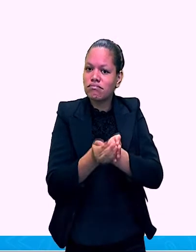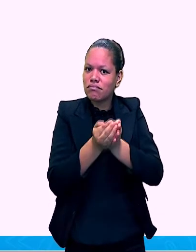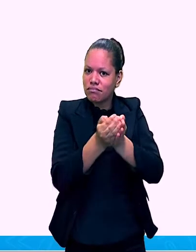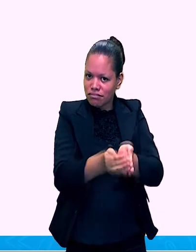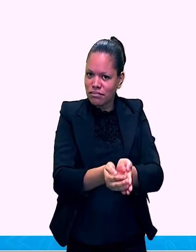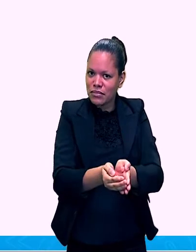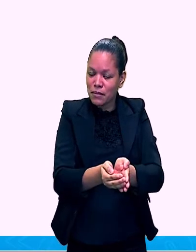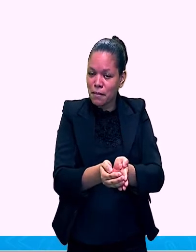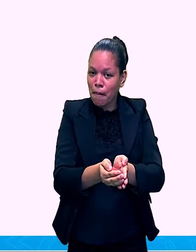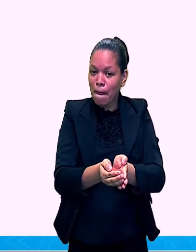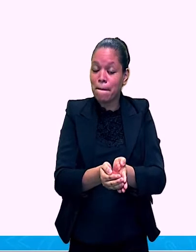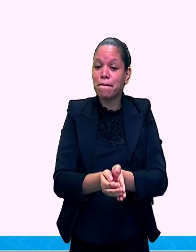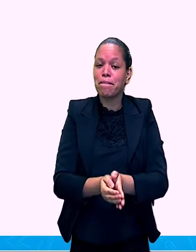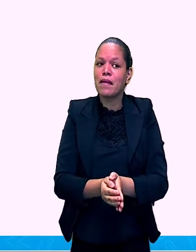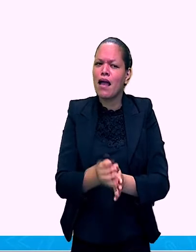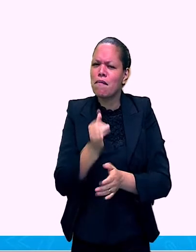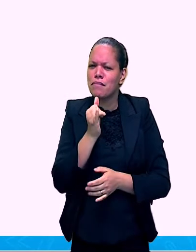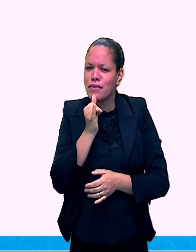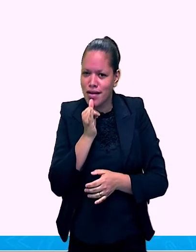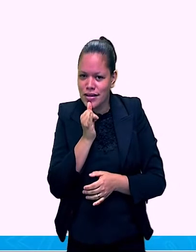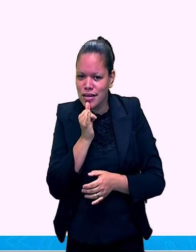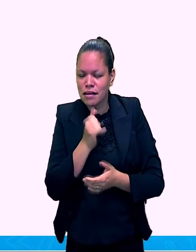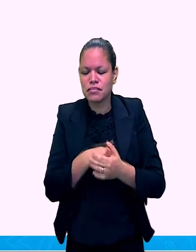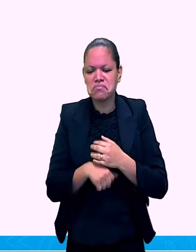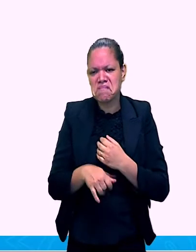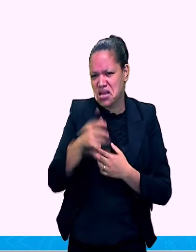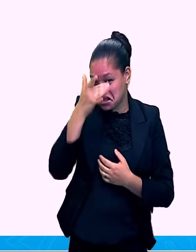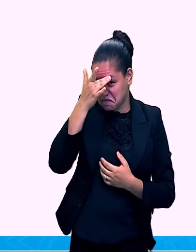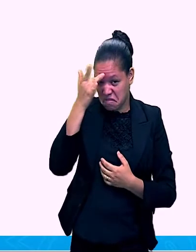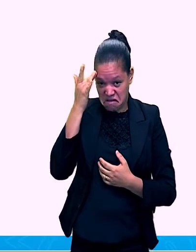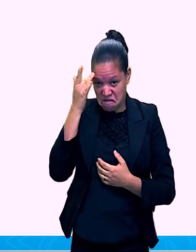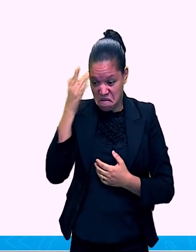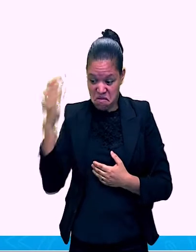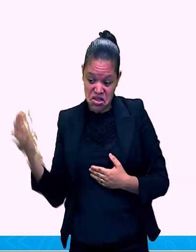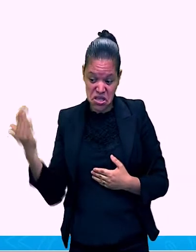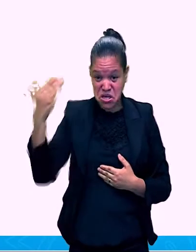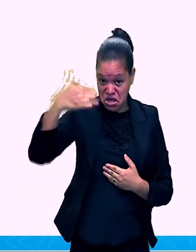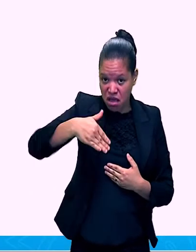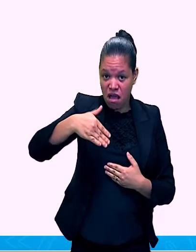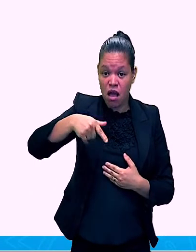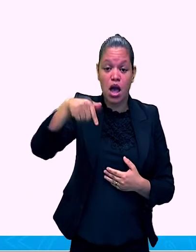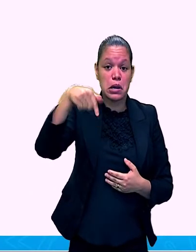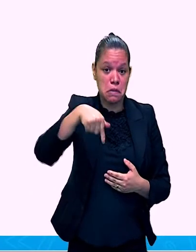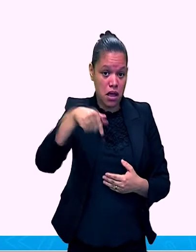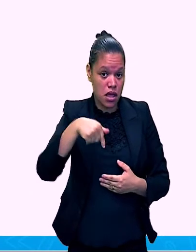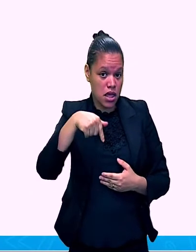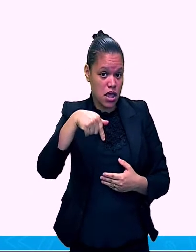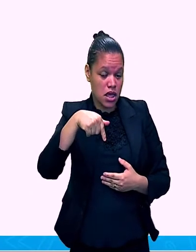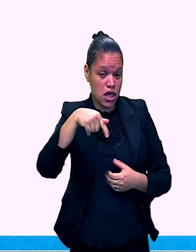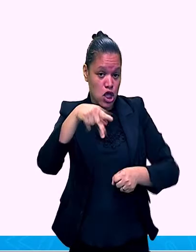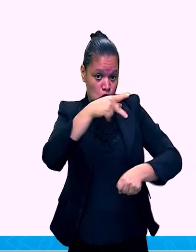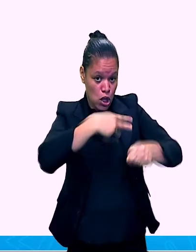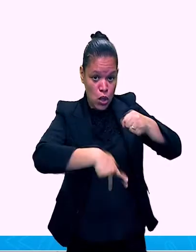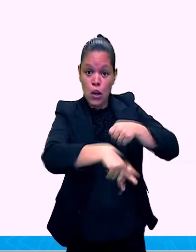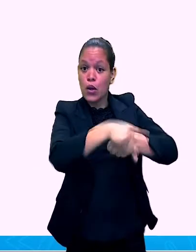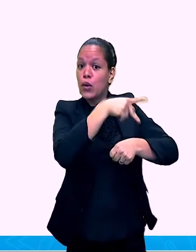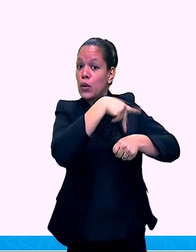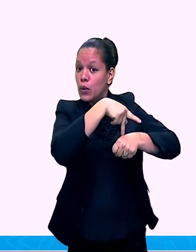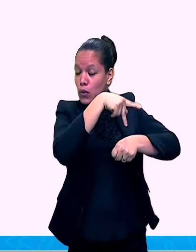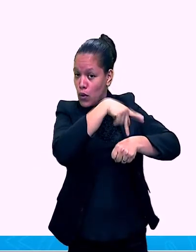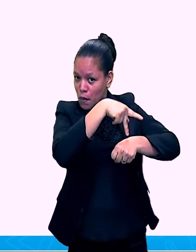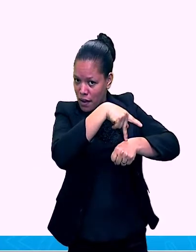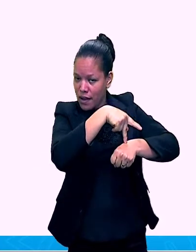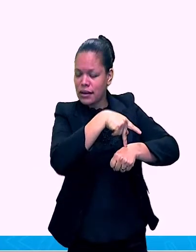Brasil, através da água, não é mesmo? Por navegando. Então, essa era o principal meio